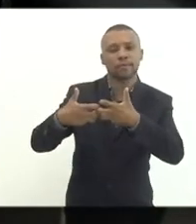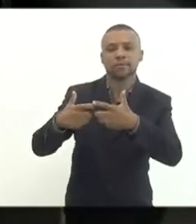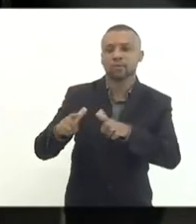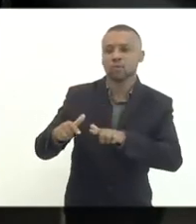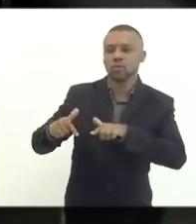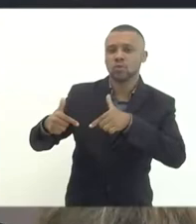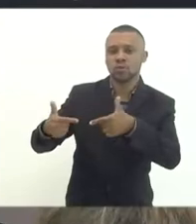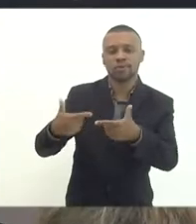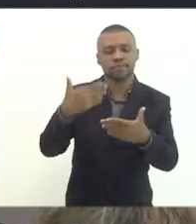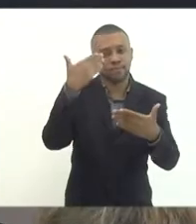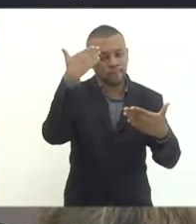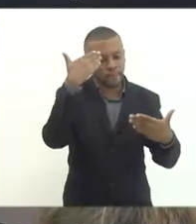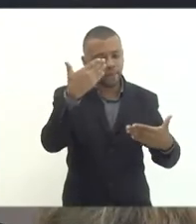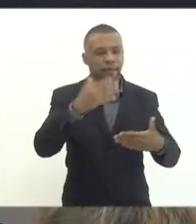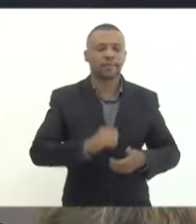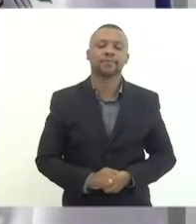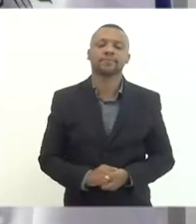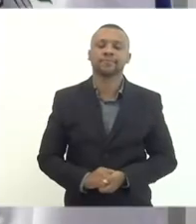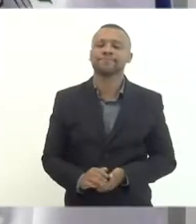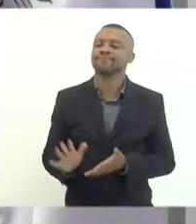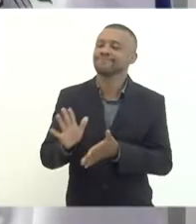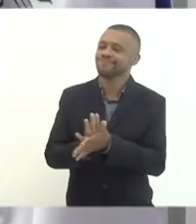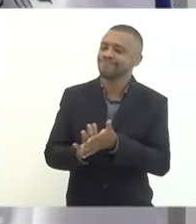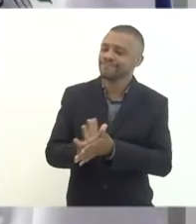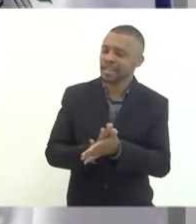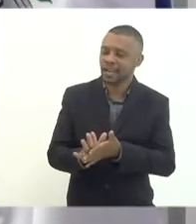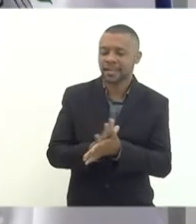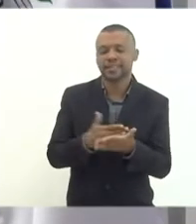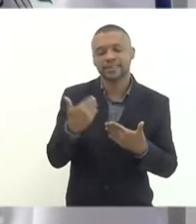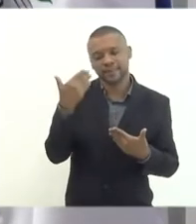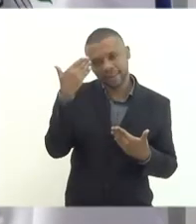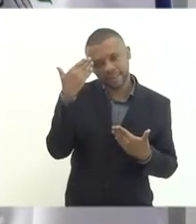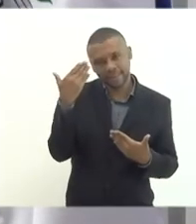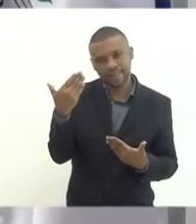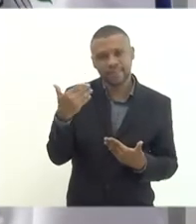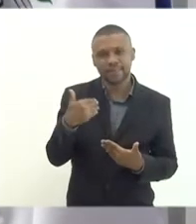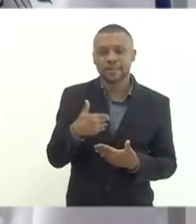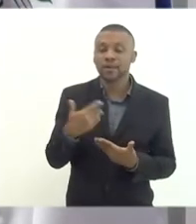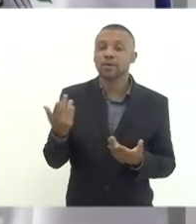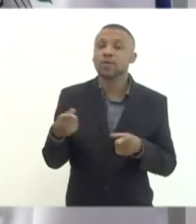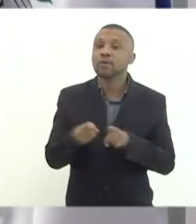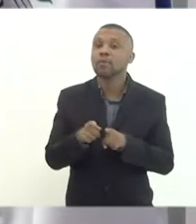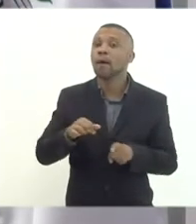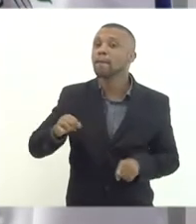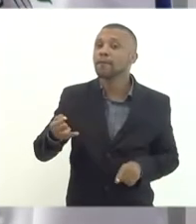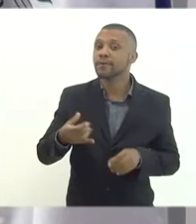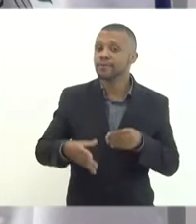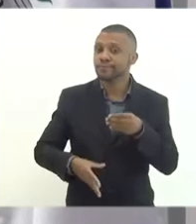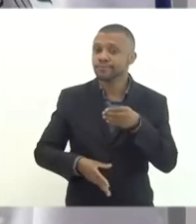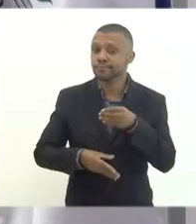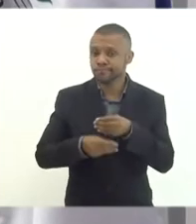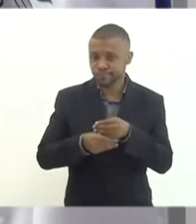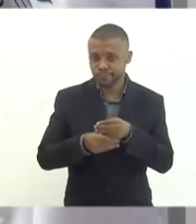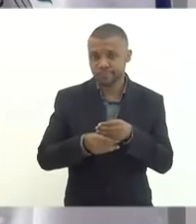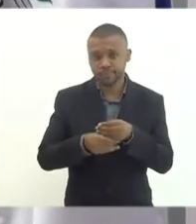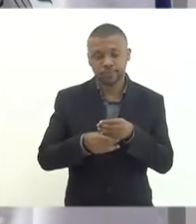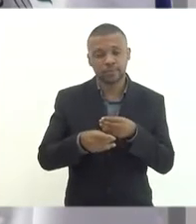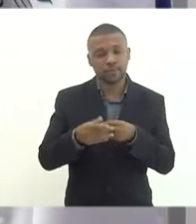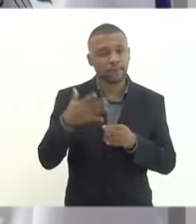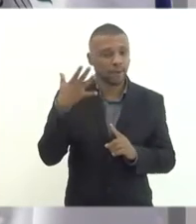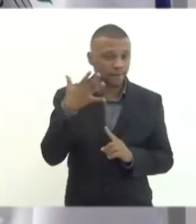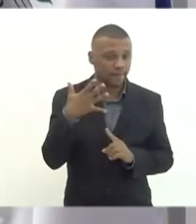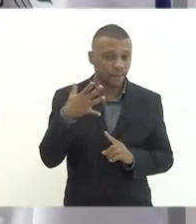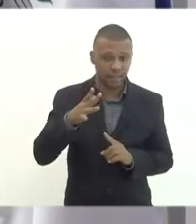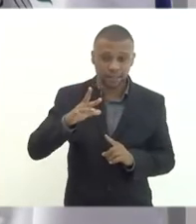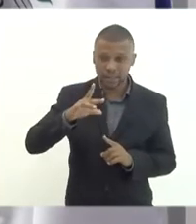Obrigada Eu que agradeço e eu retifico aqui a minha fala desde o